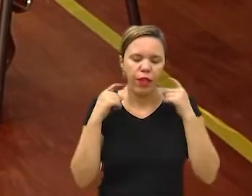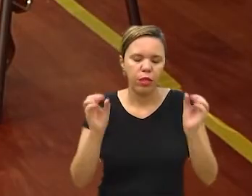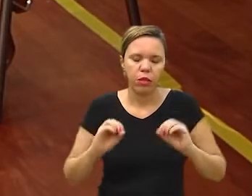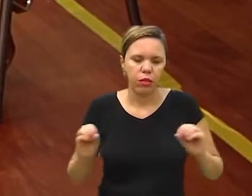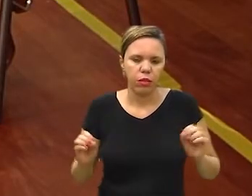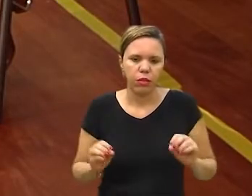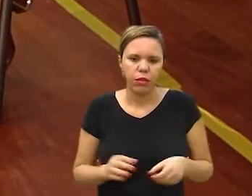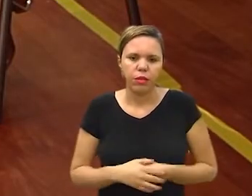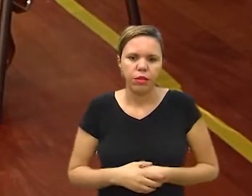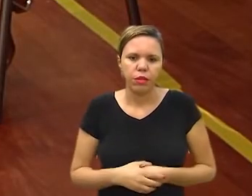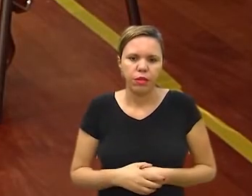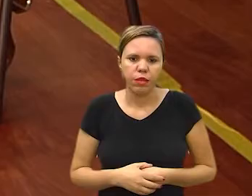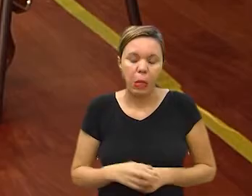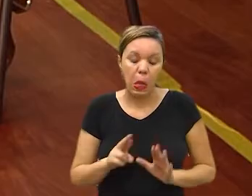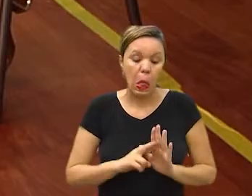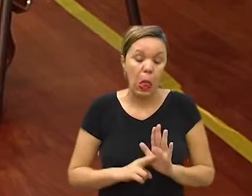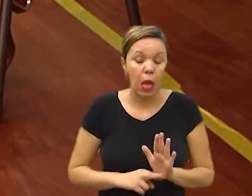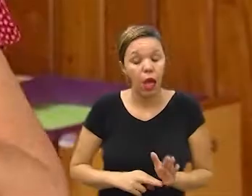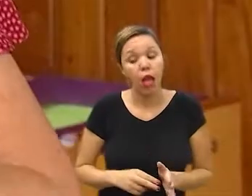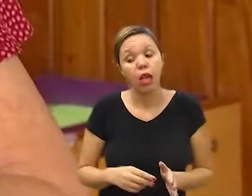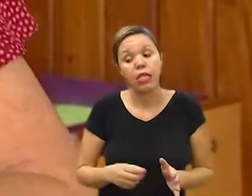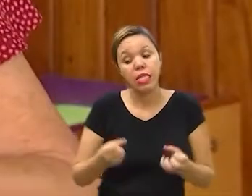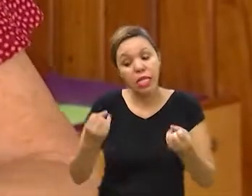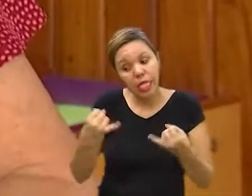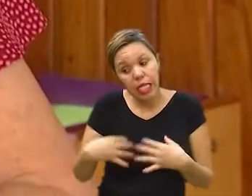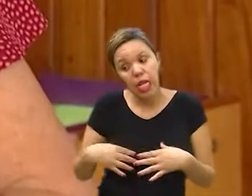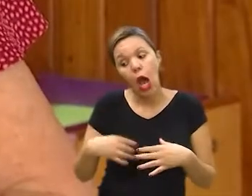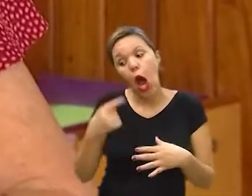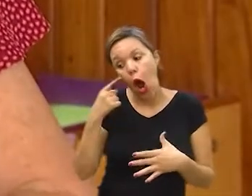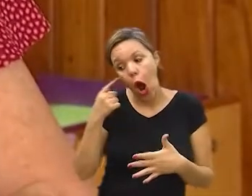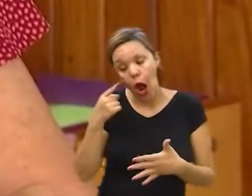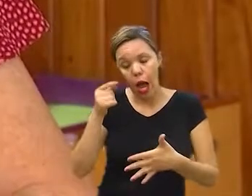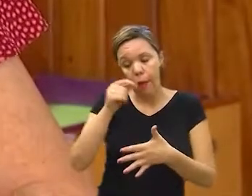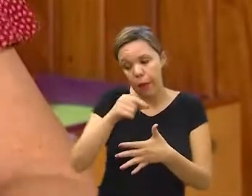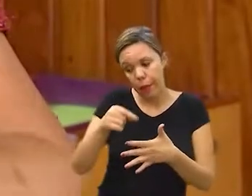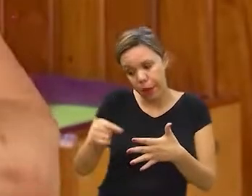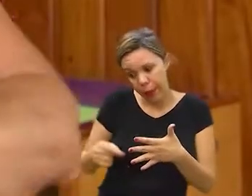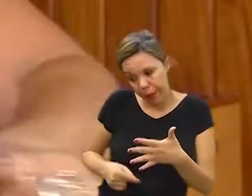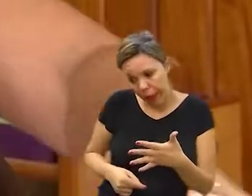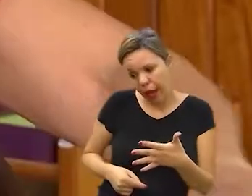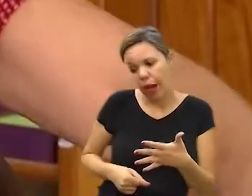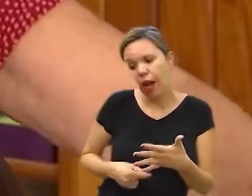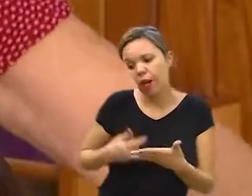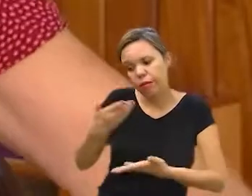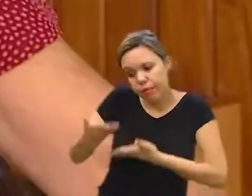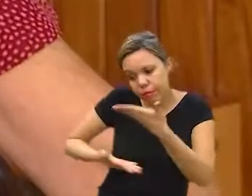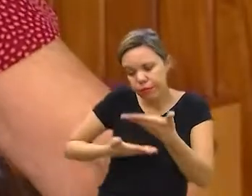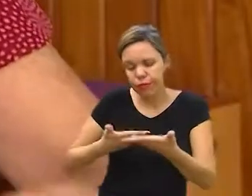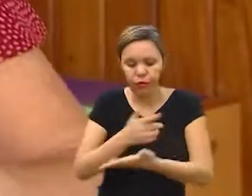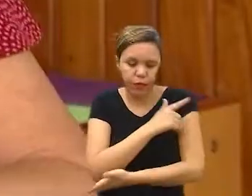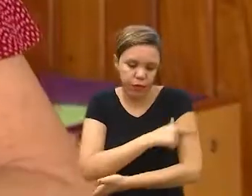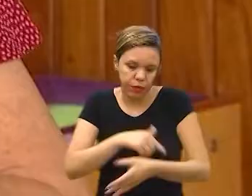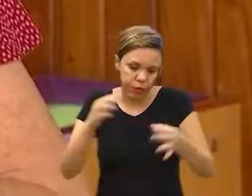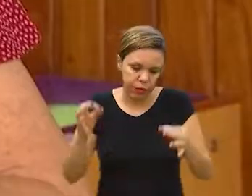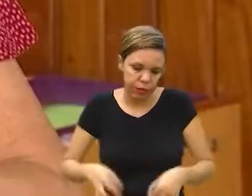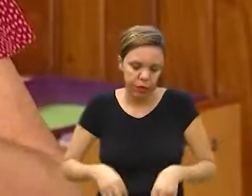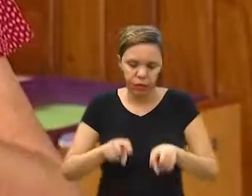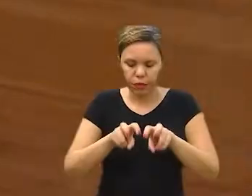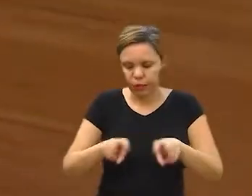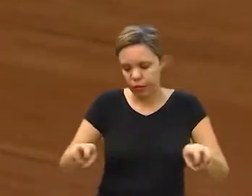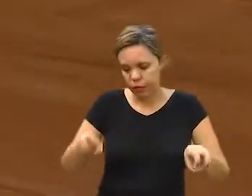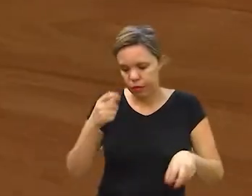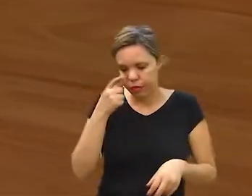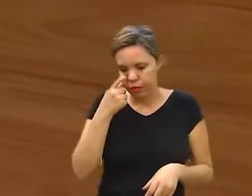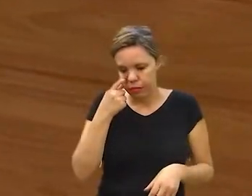né? material. Quais são as regras? Nós vamos fazer aulas de graça e cortesia. Vocês veem aqui a linha, a criançada senta na linha.